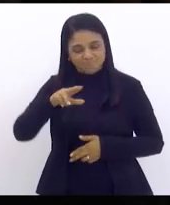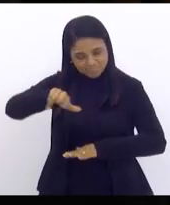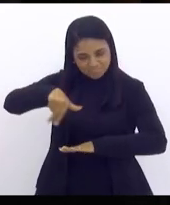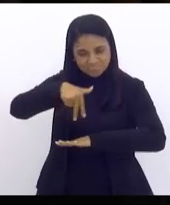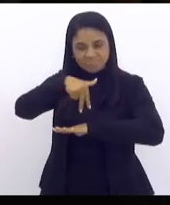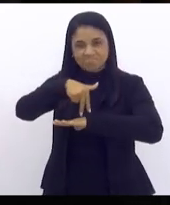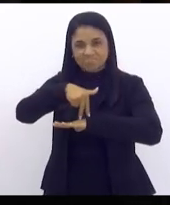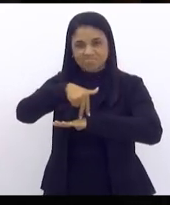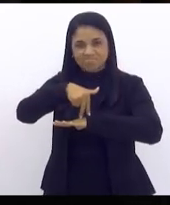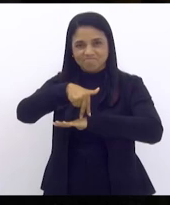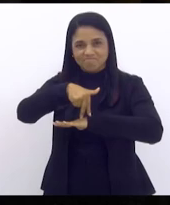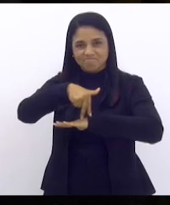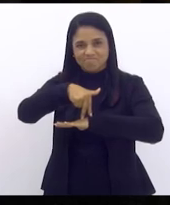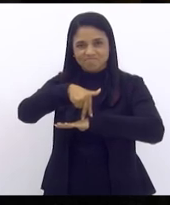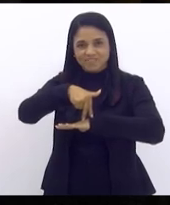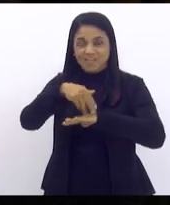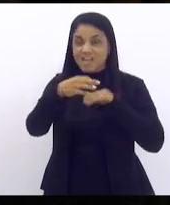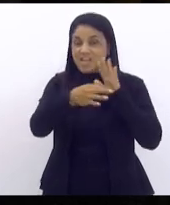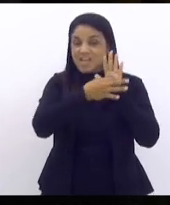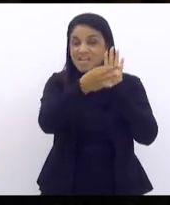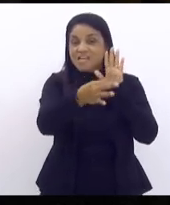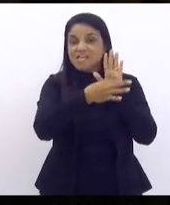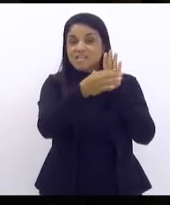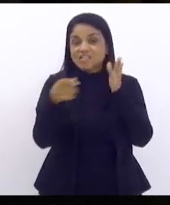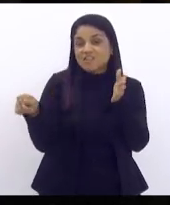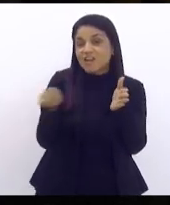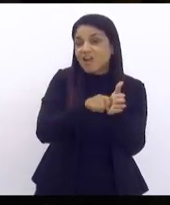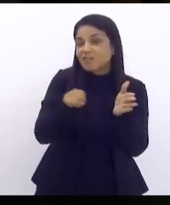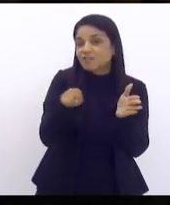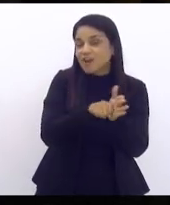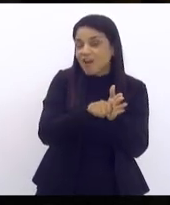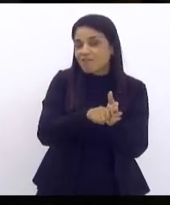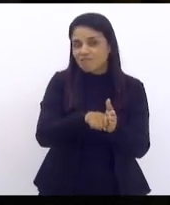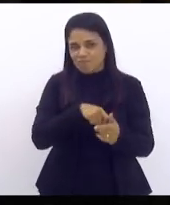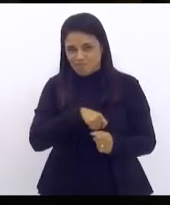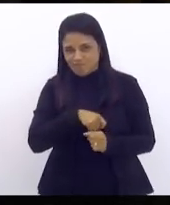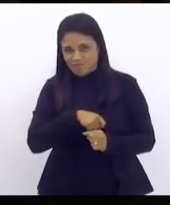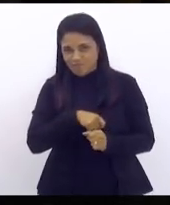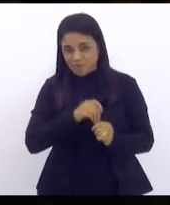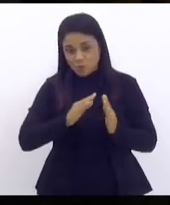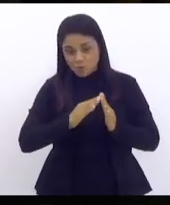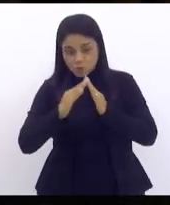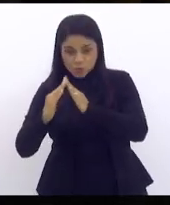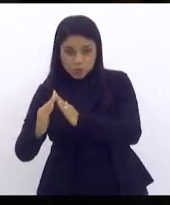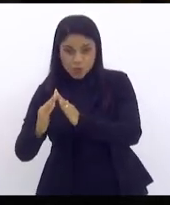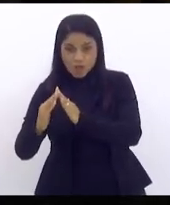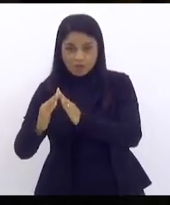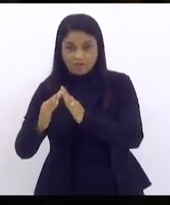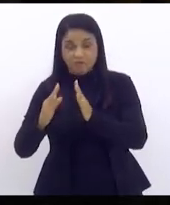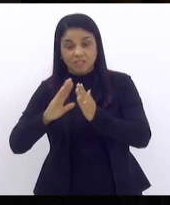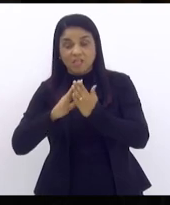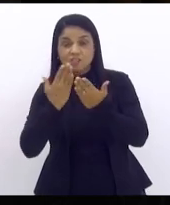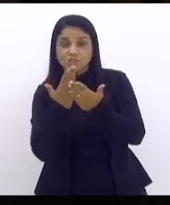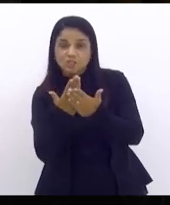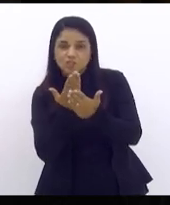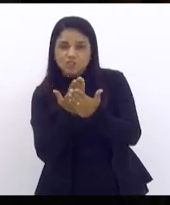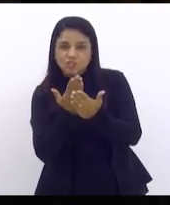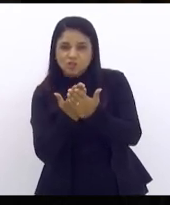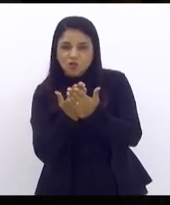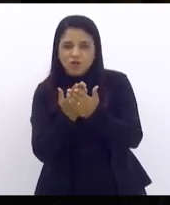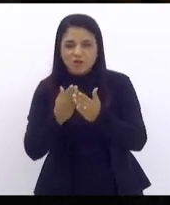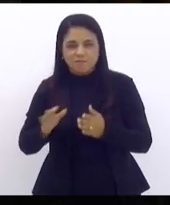tribuna e faça uma dura crítica ao narcoterrorismo, que do lado de uma escola, dentro da favela, que a senhora diz